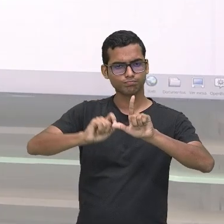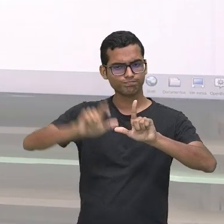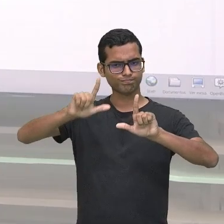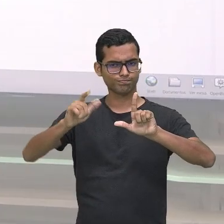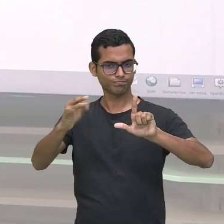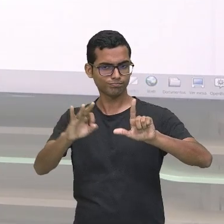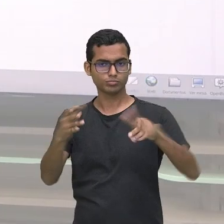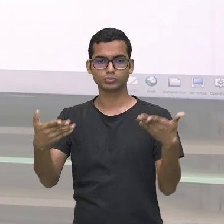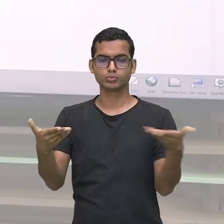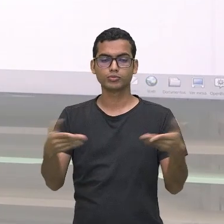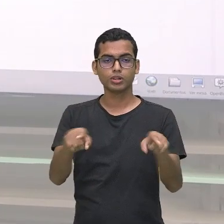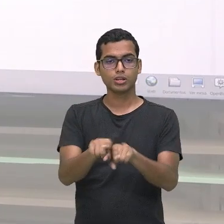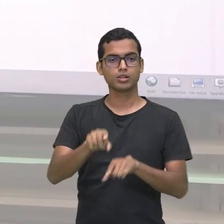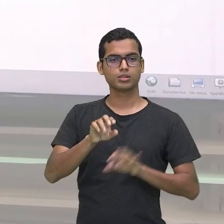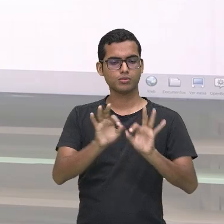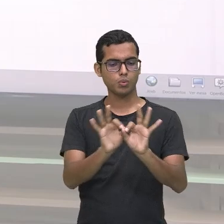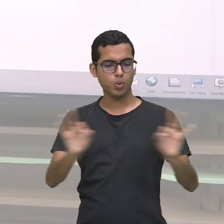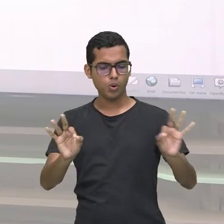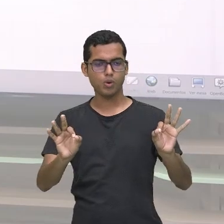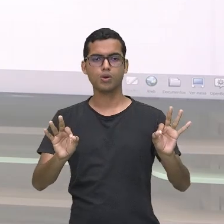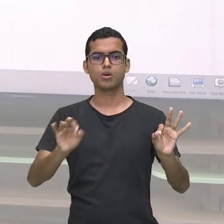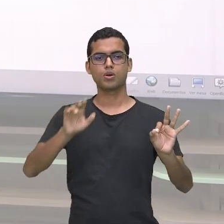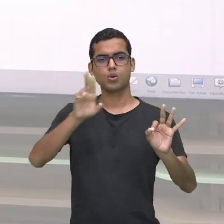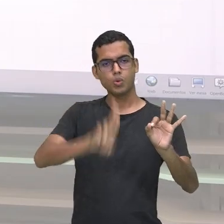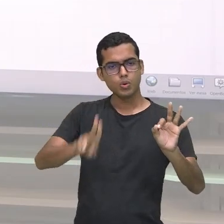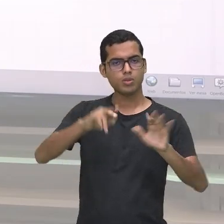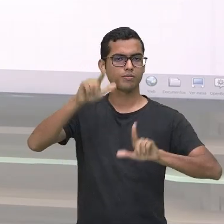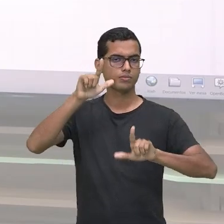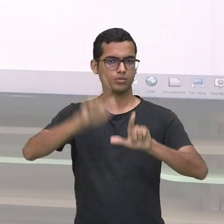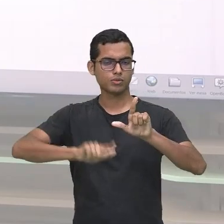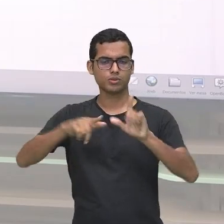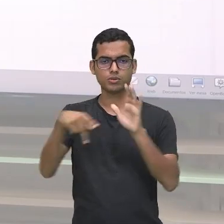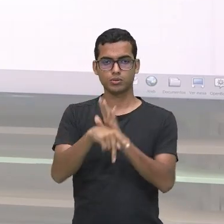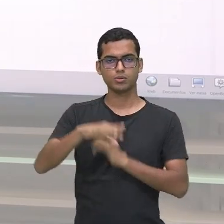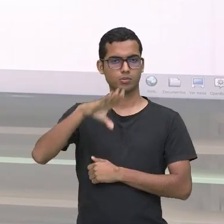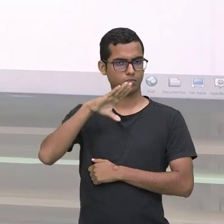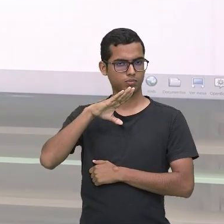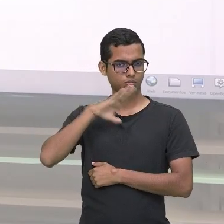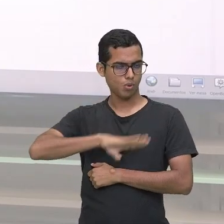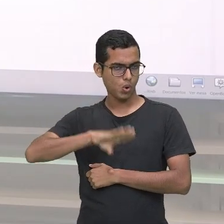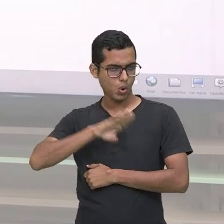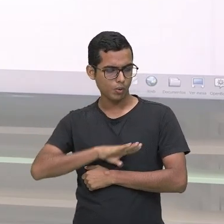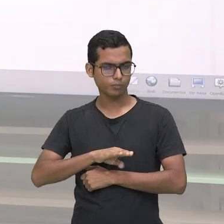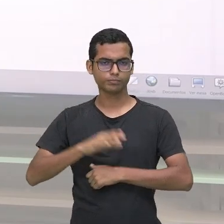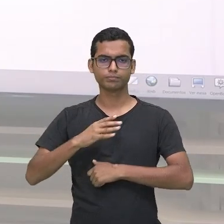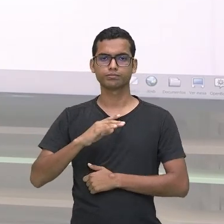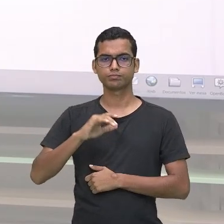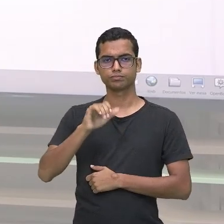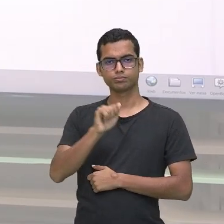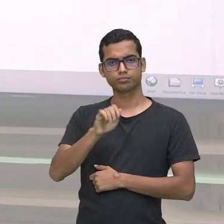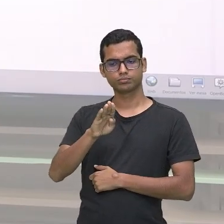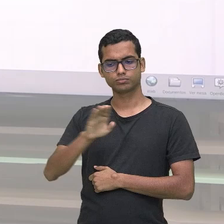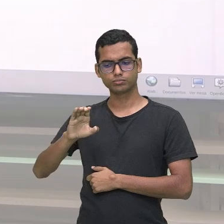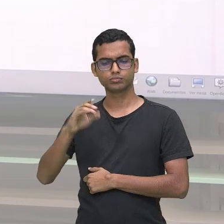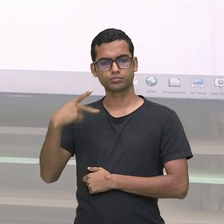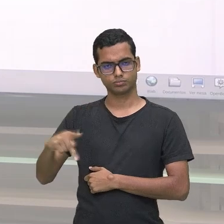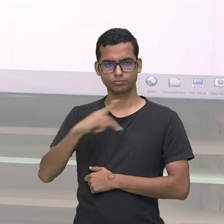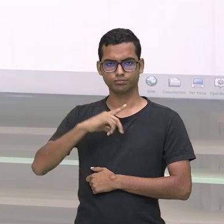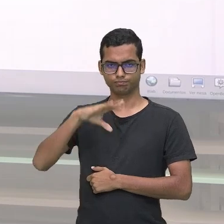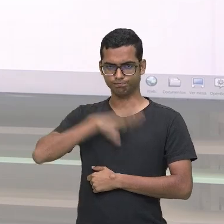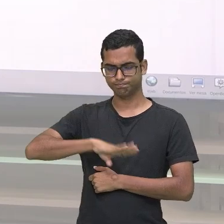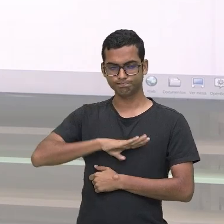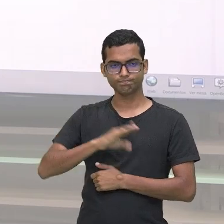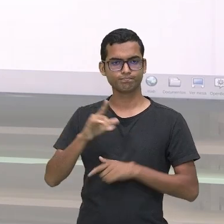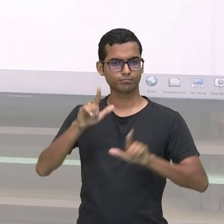Uma reta, nós utilizamos letras do alfabeto, do nosso alfabeto, letras minúsculas. Então, para